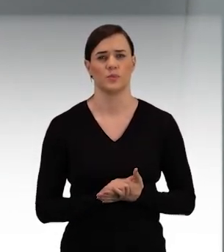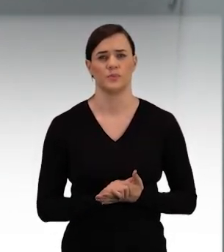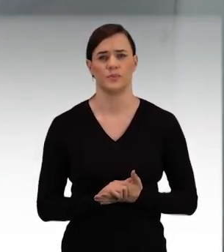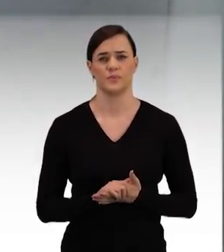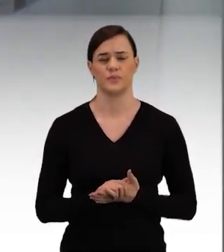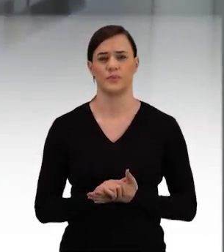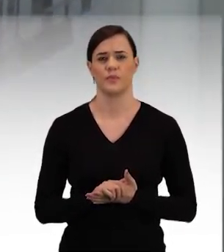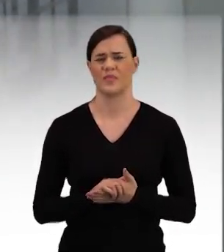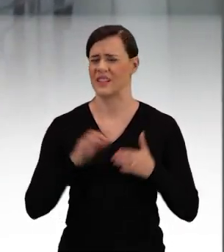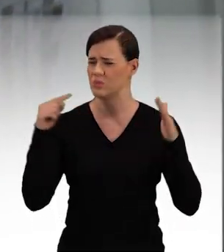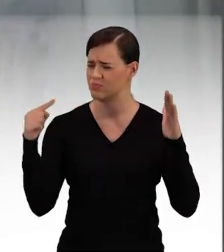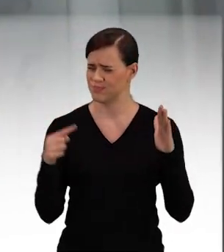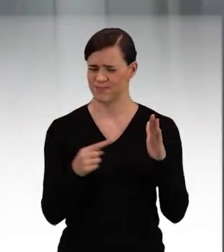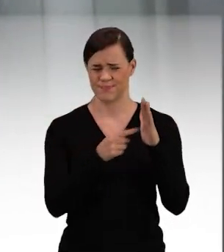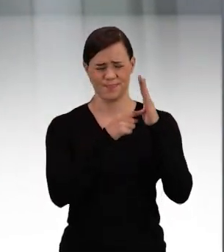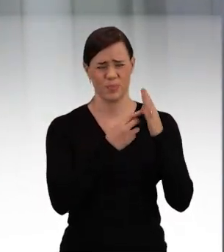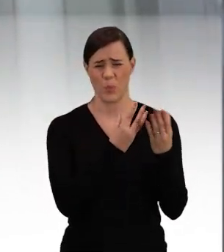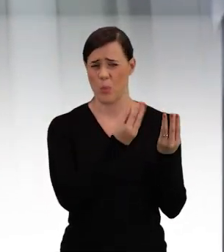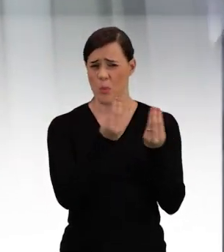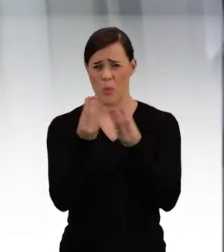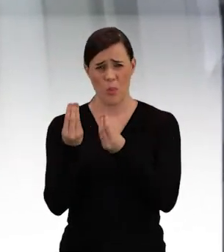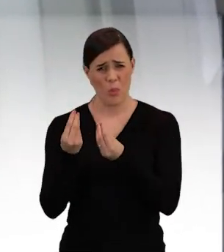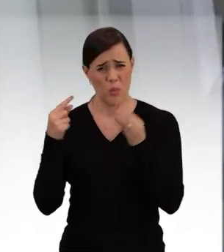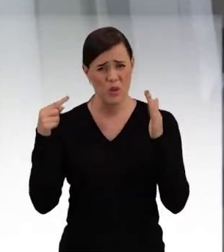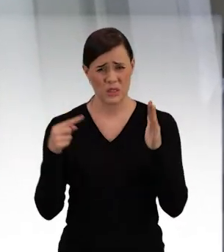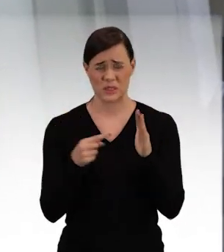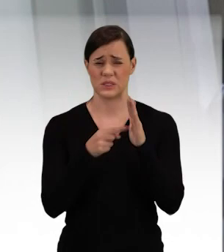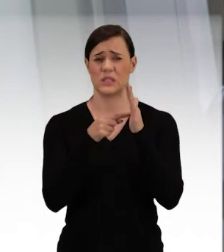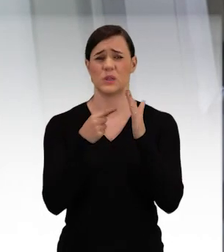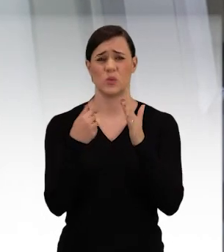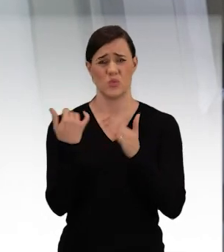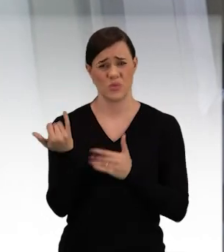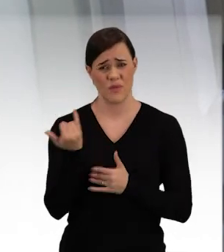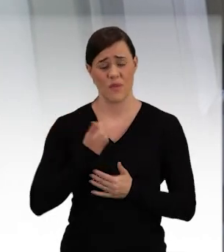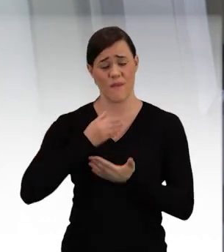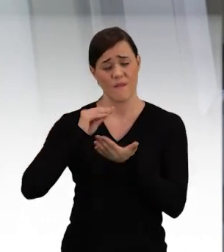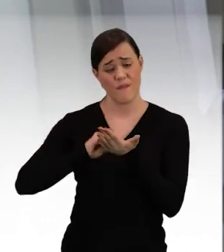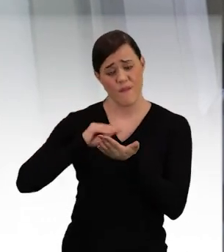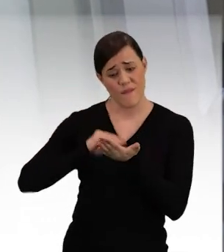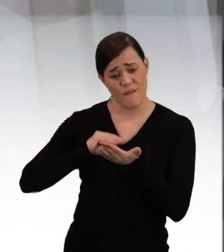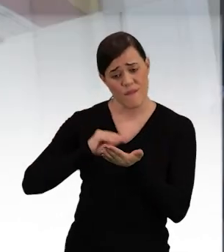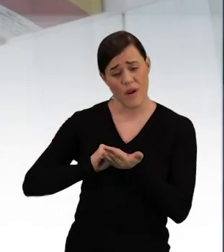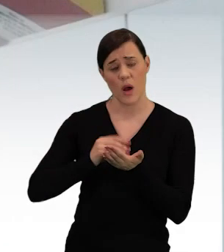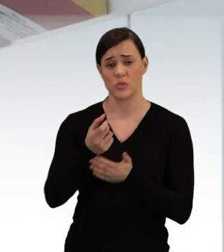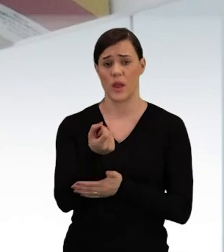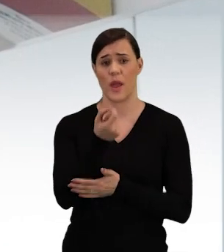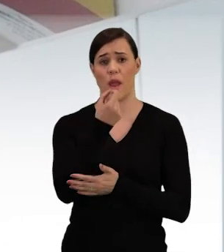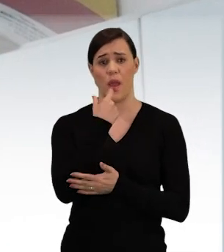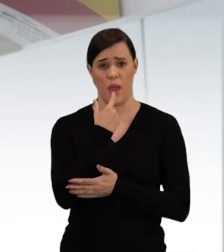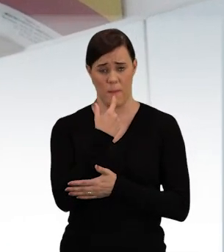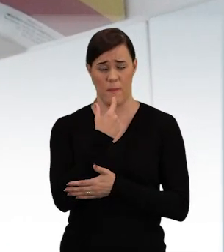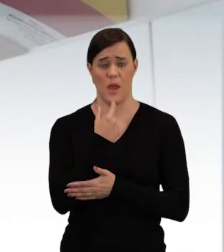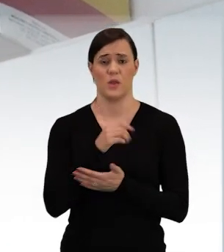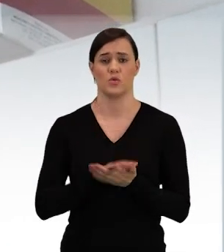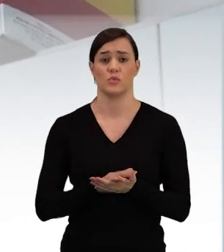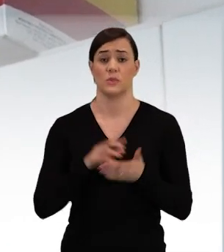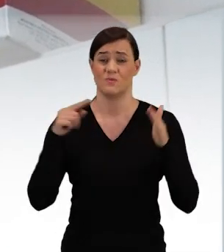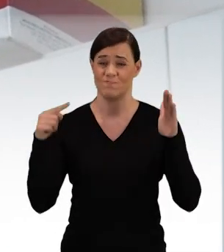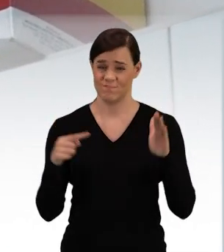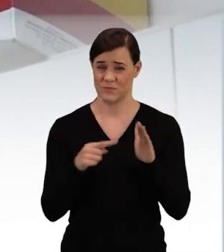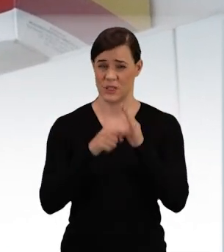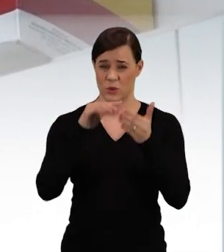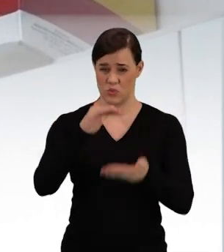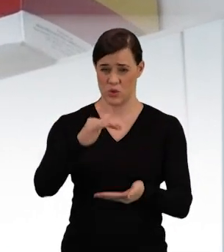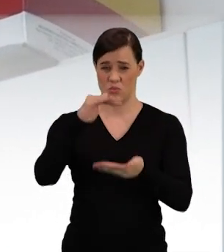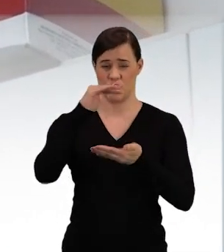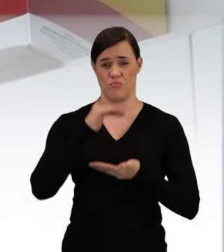Existiram diversas denúncias de munícipes informando da falta de medicamentos. Essas denúncias